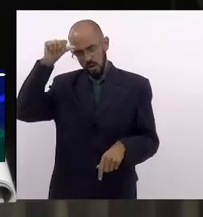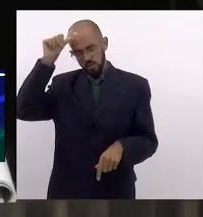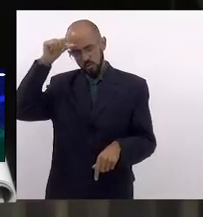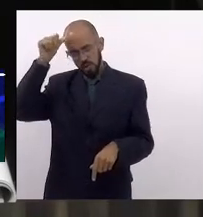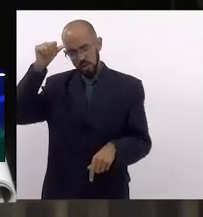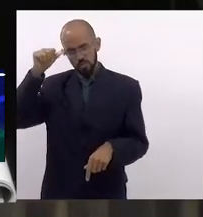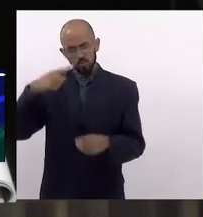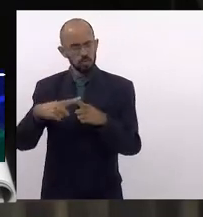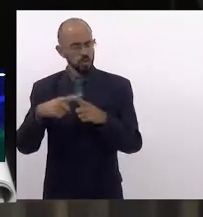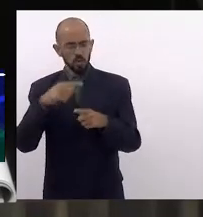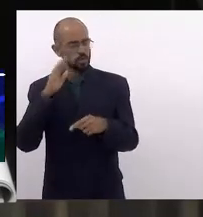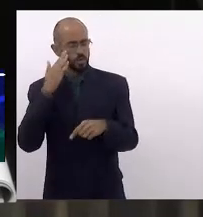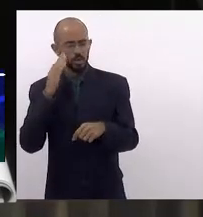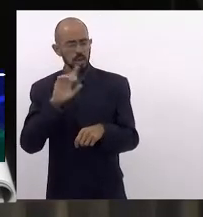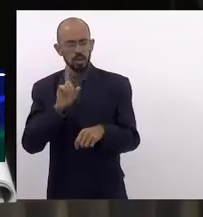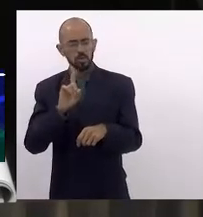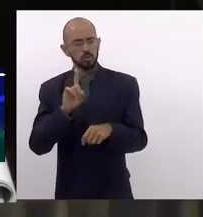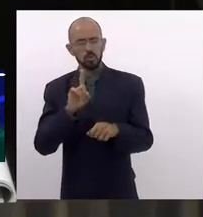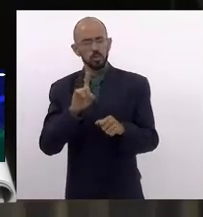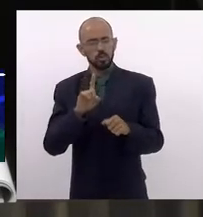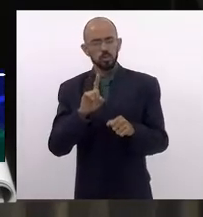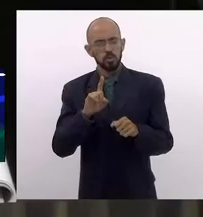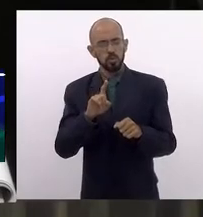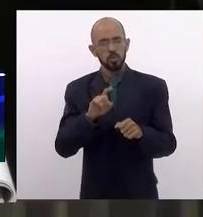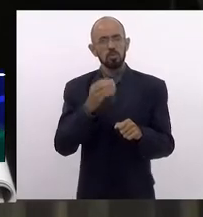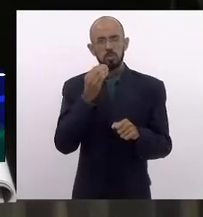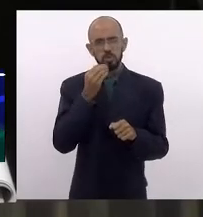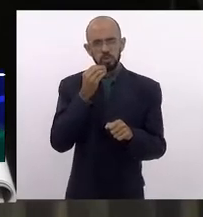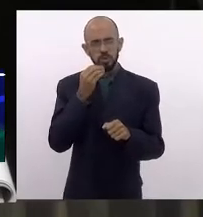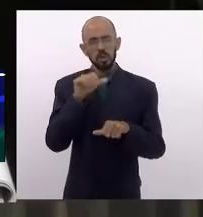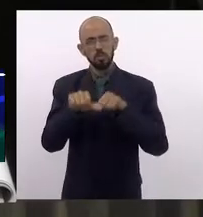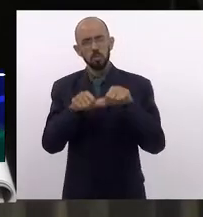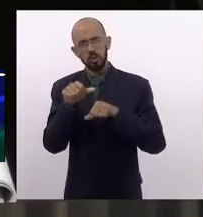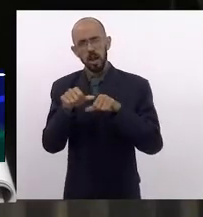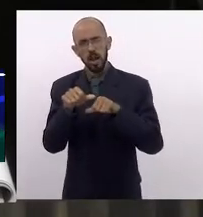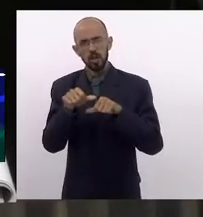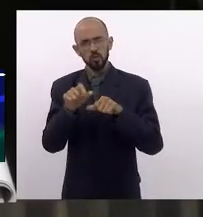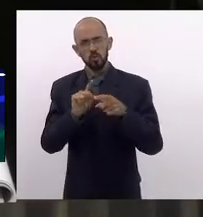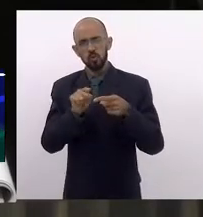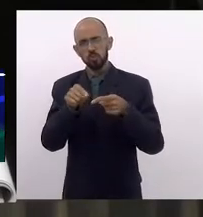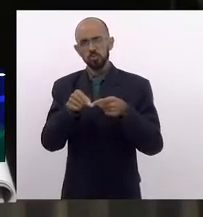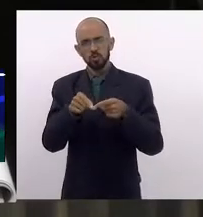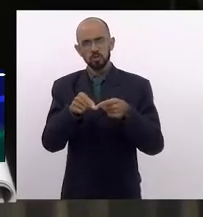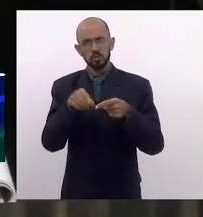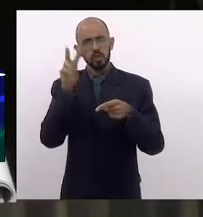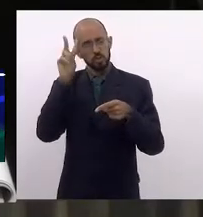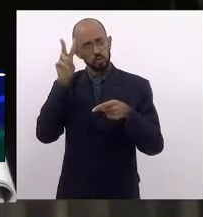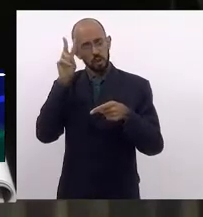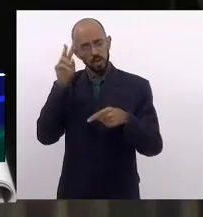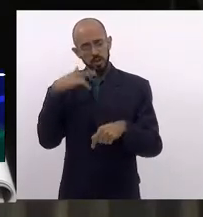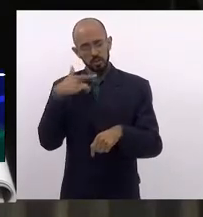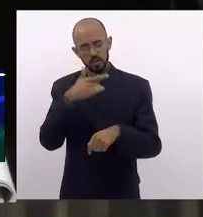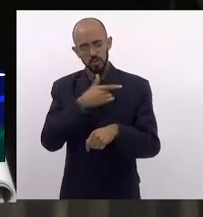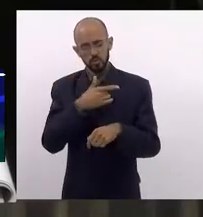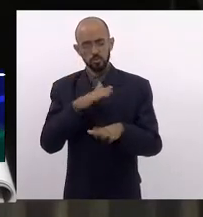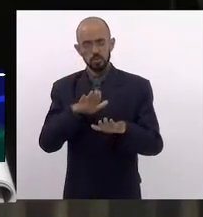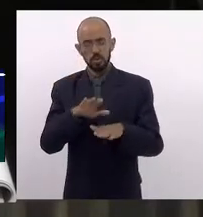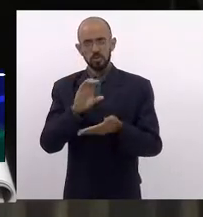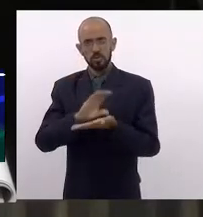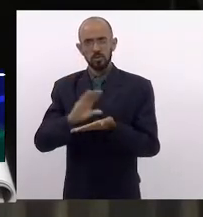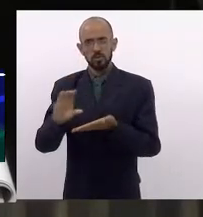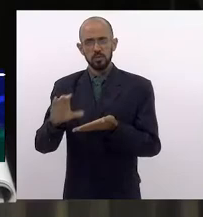por não entender que poderia ter mudado o rumo em relação à da Saúde mas o investimento da Saúde